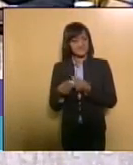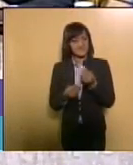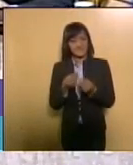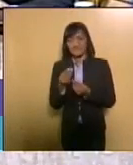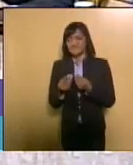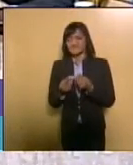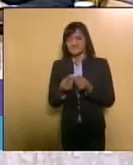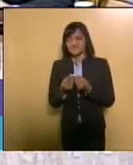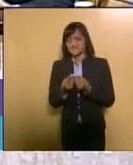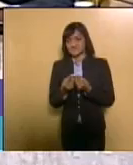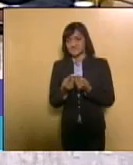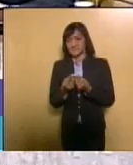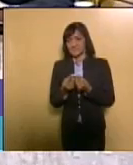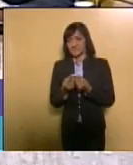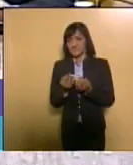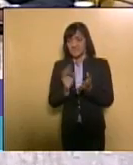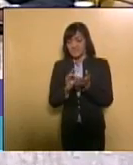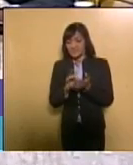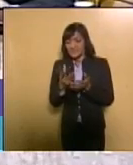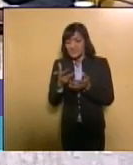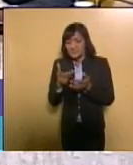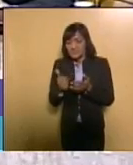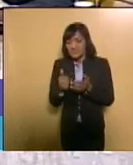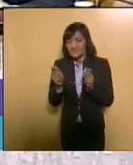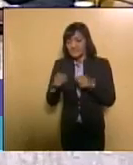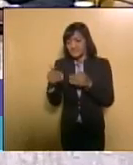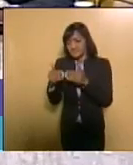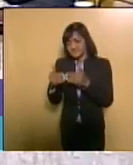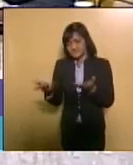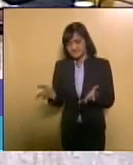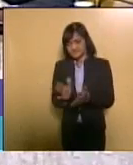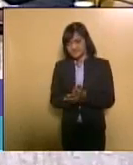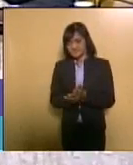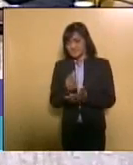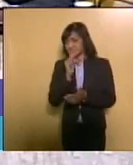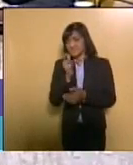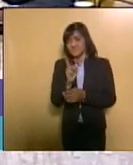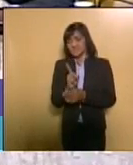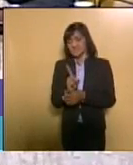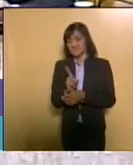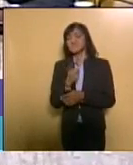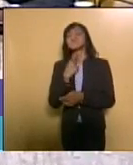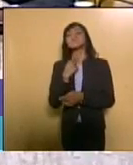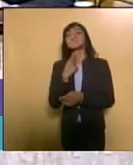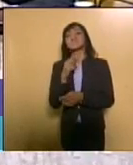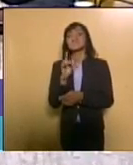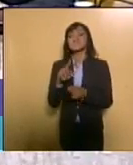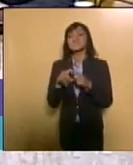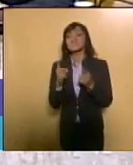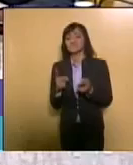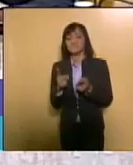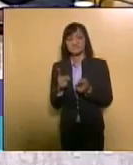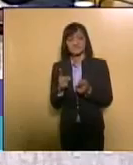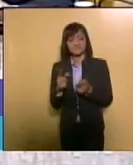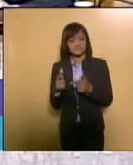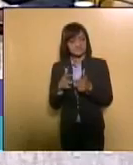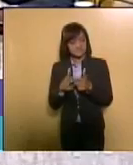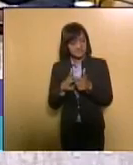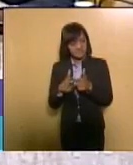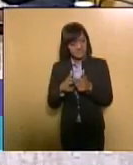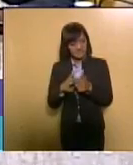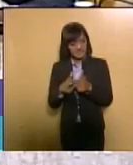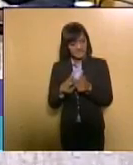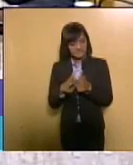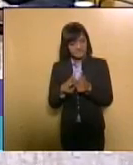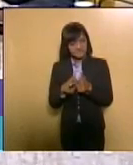eh intersetoriais articuladas né então não adianta ter vontade mas por exemplo problema da educação é um